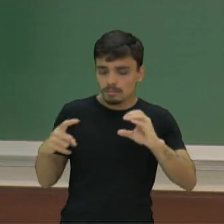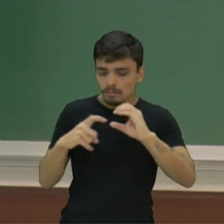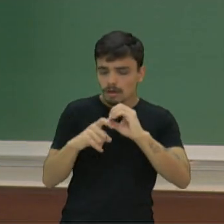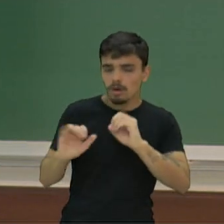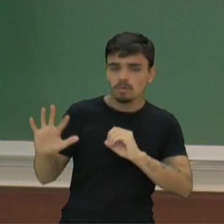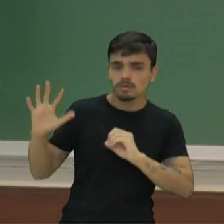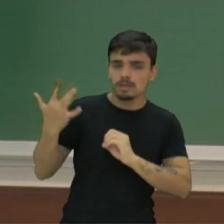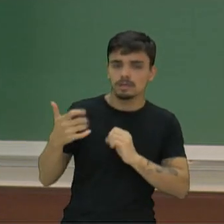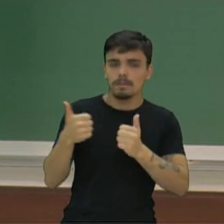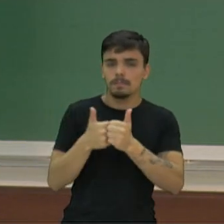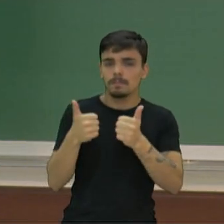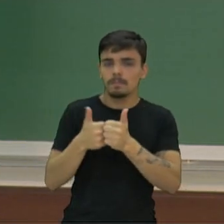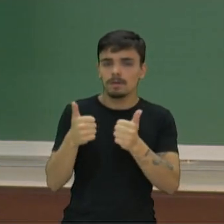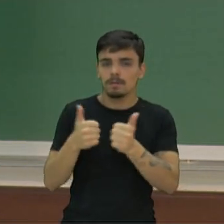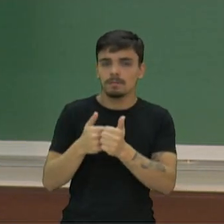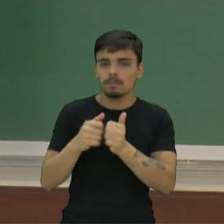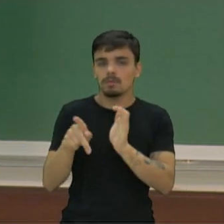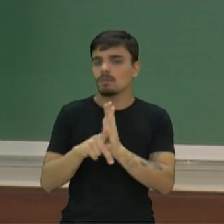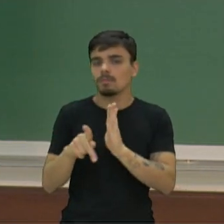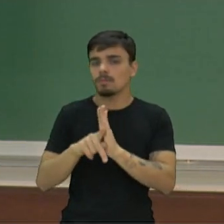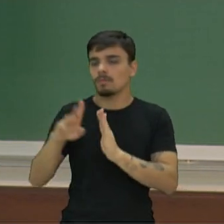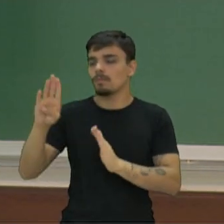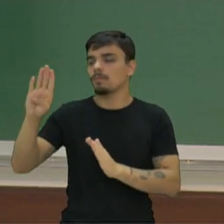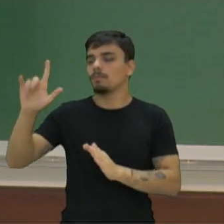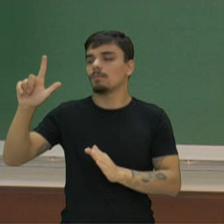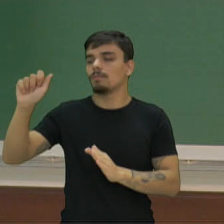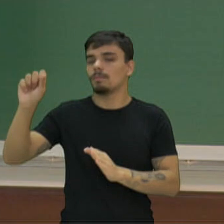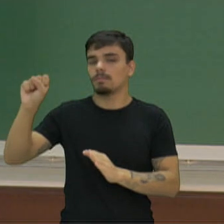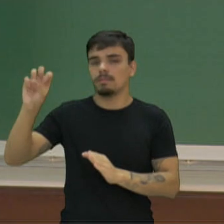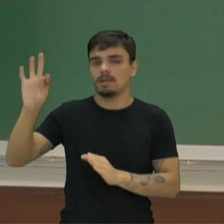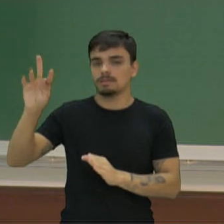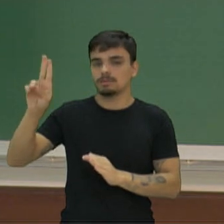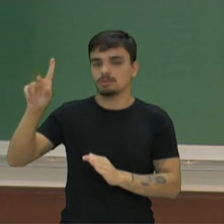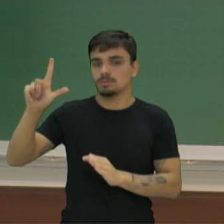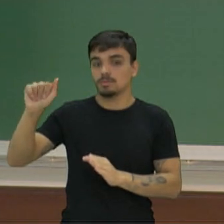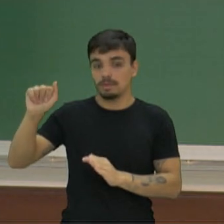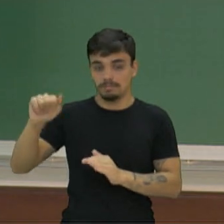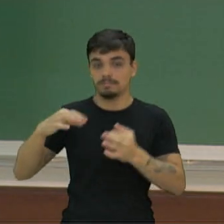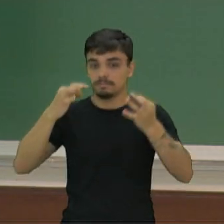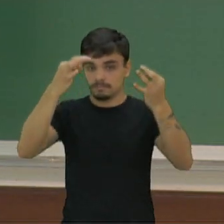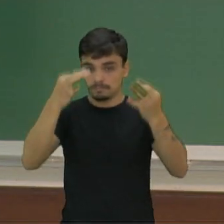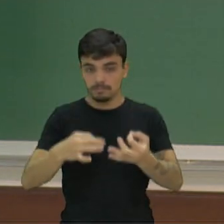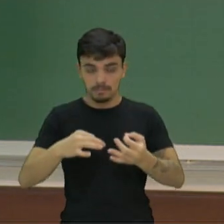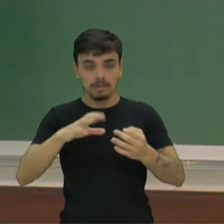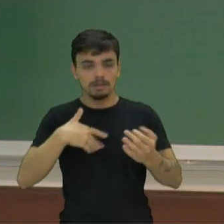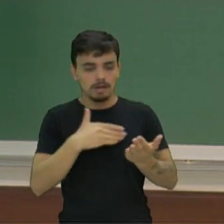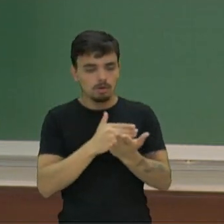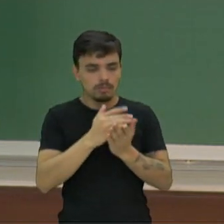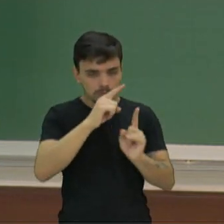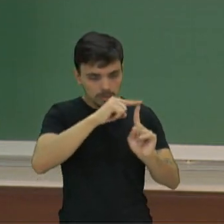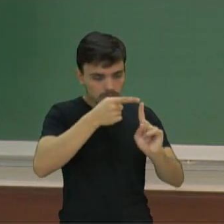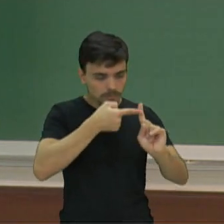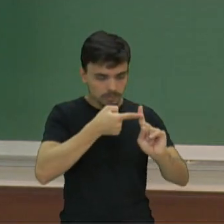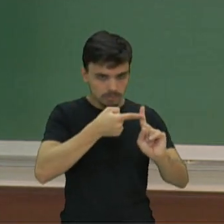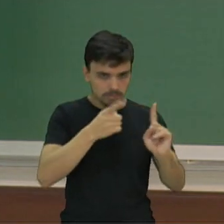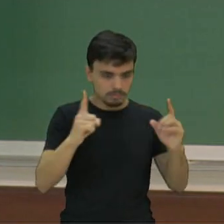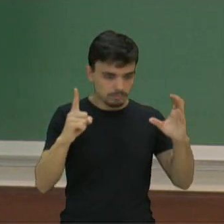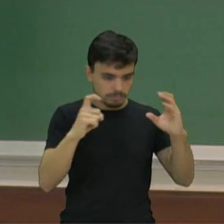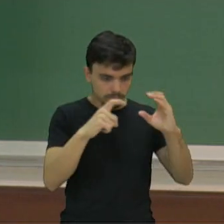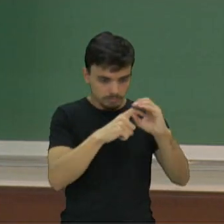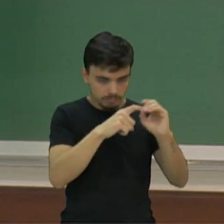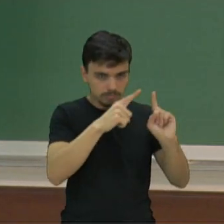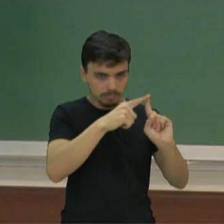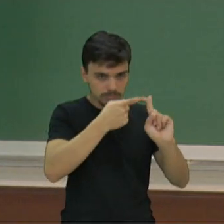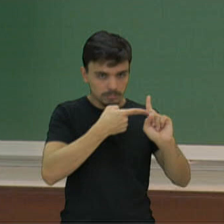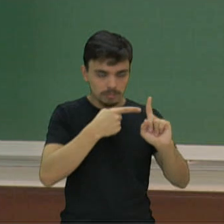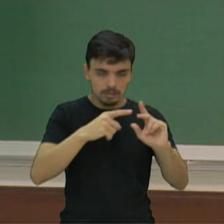acontecer quando já estiver na fase de blástula, beleza? Tendo a gravidez, tendo a fecundação, vai ter